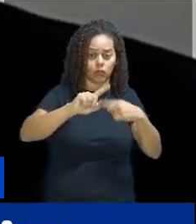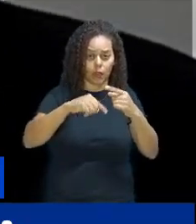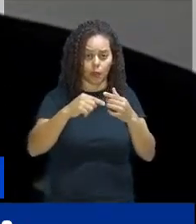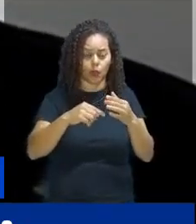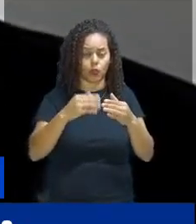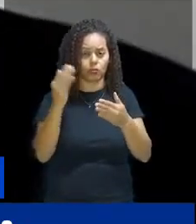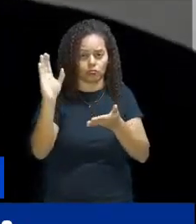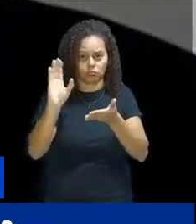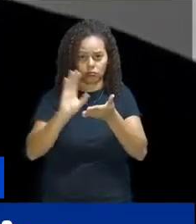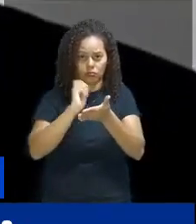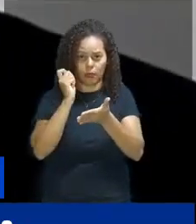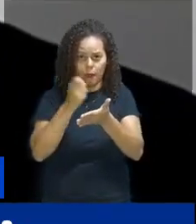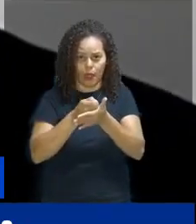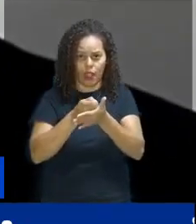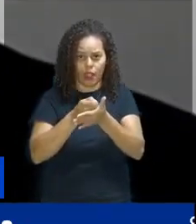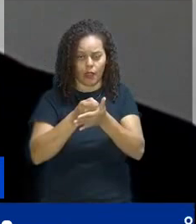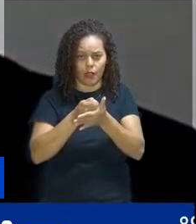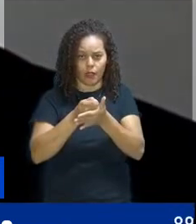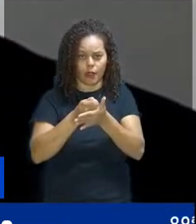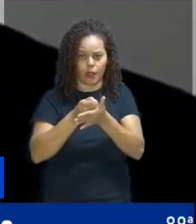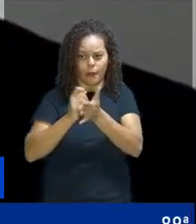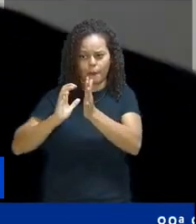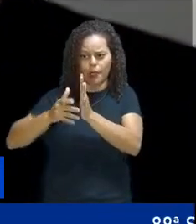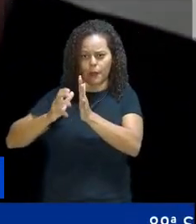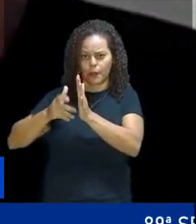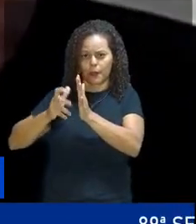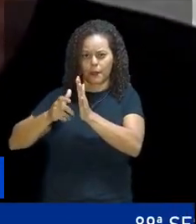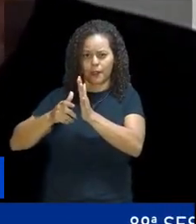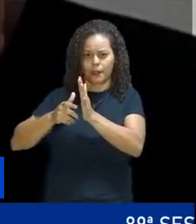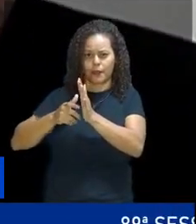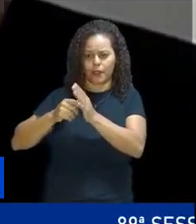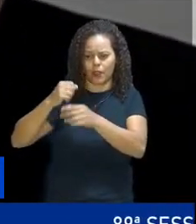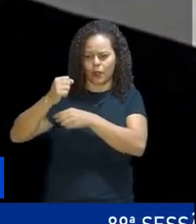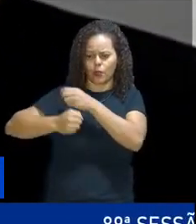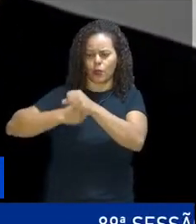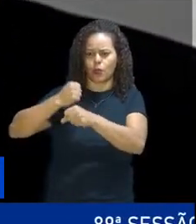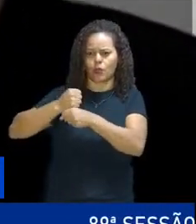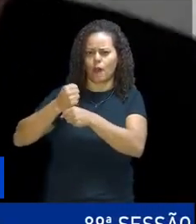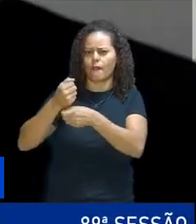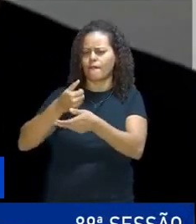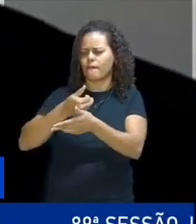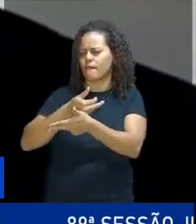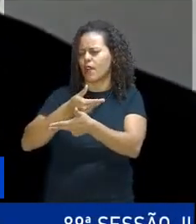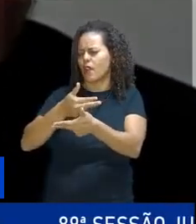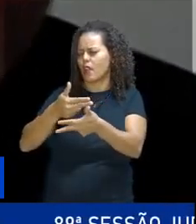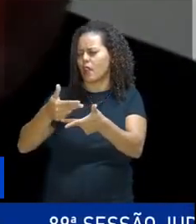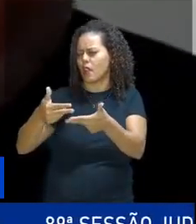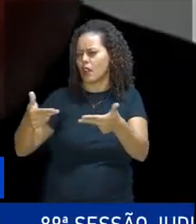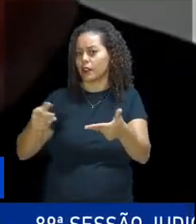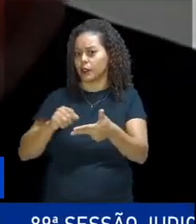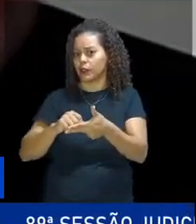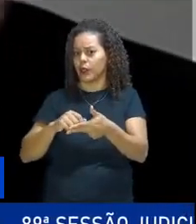conta partidária anual, que são muitas coisas, tá? São muitas coisas, muitos